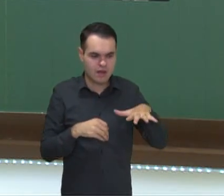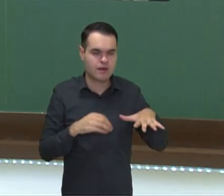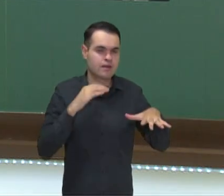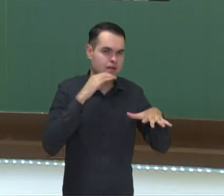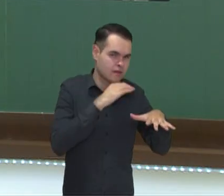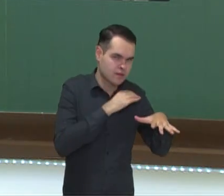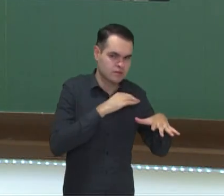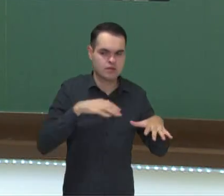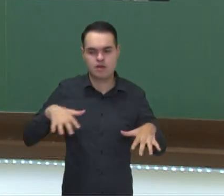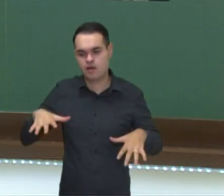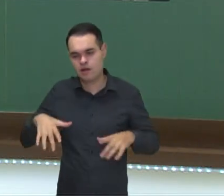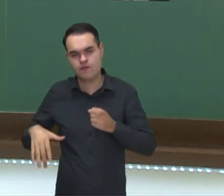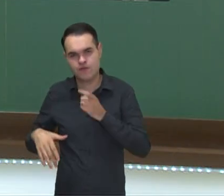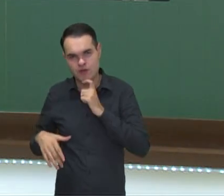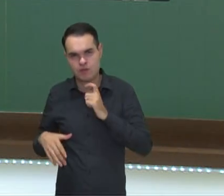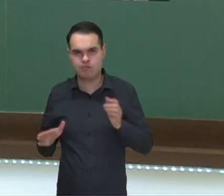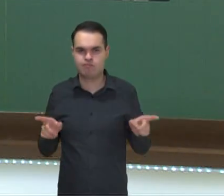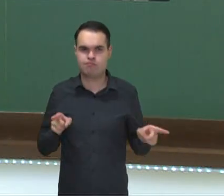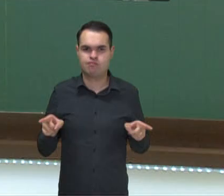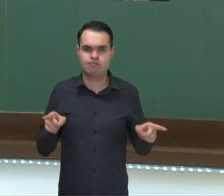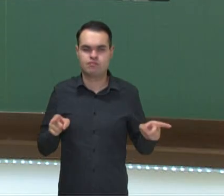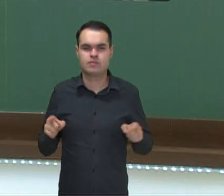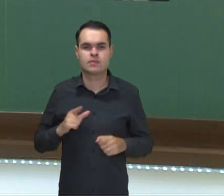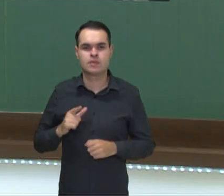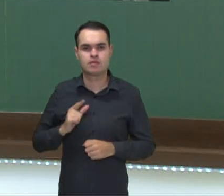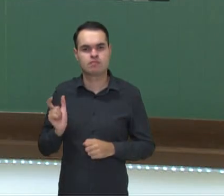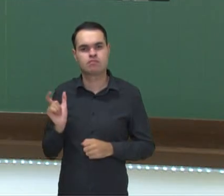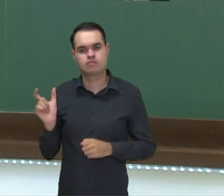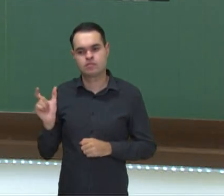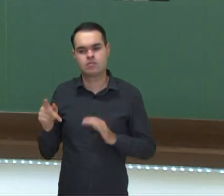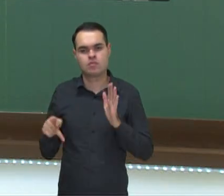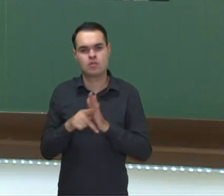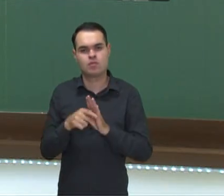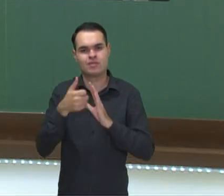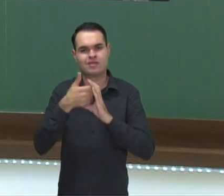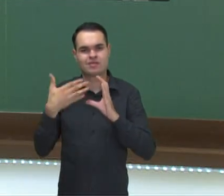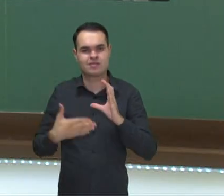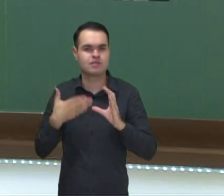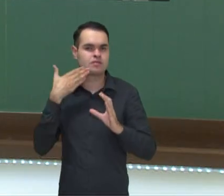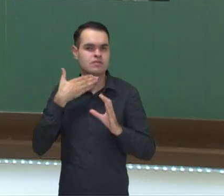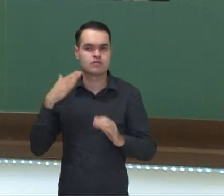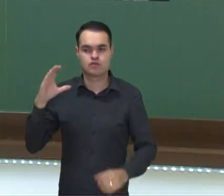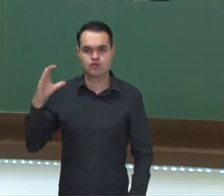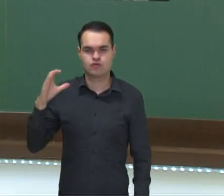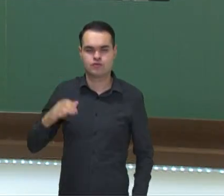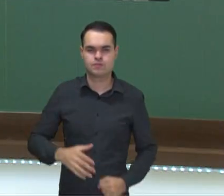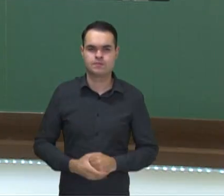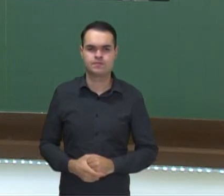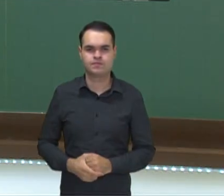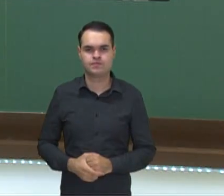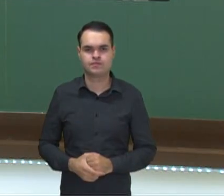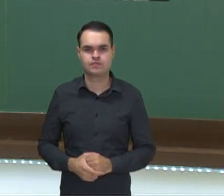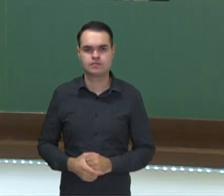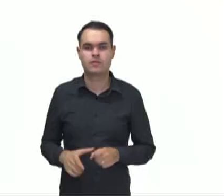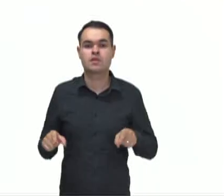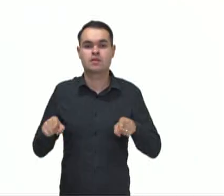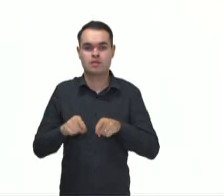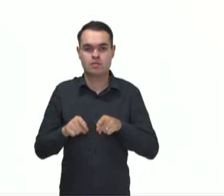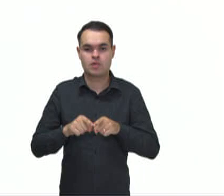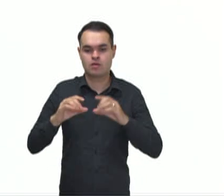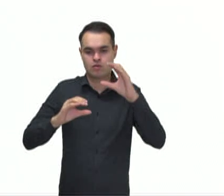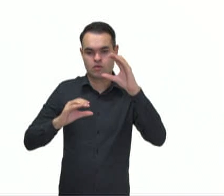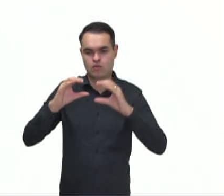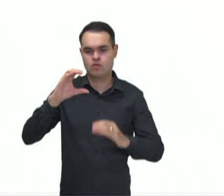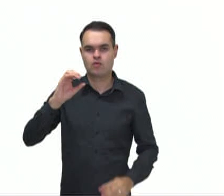ou frias. Então, nós temos aqui um termo técnico, característica do discurso científico. Ainda,